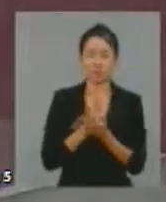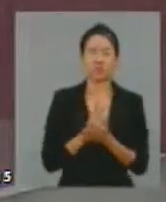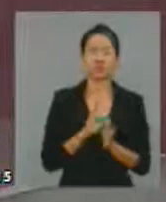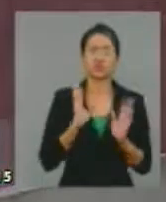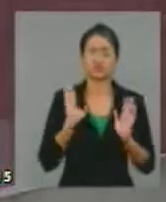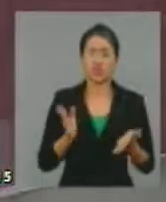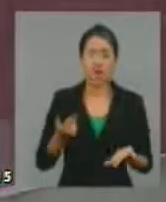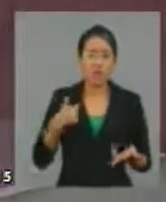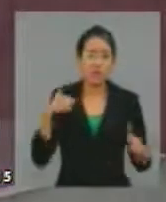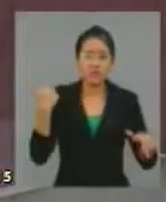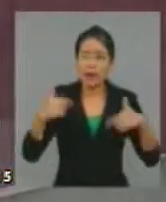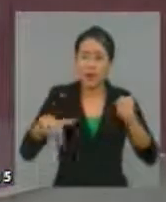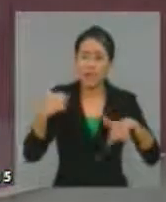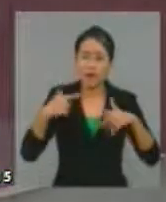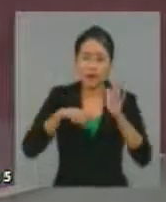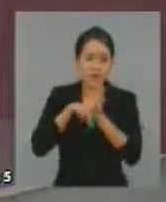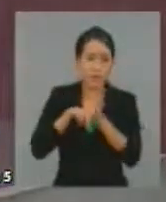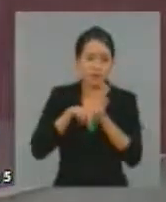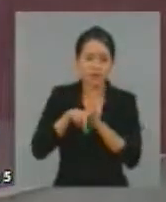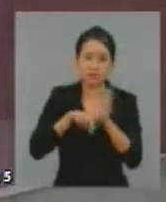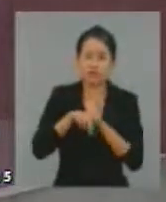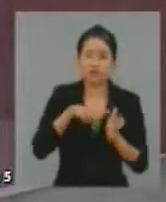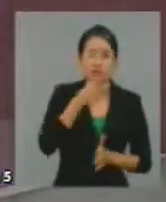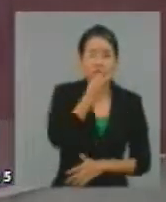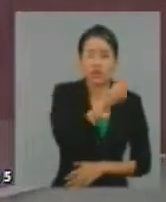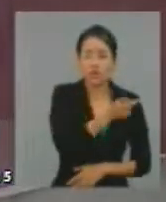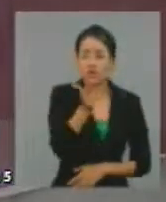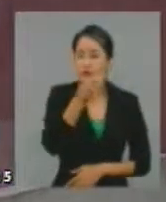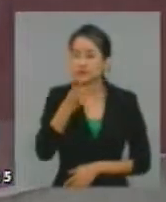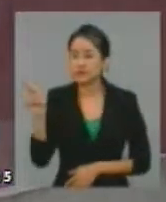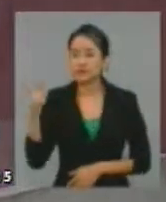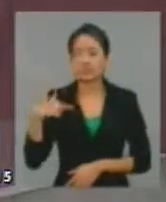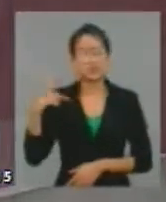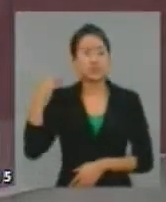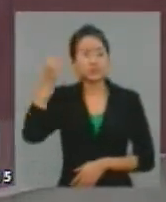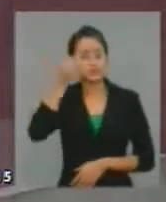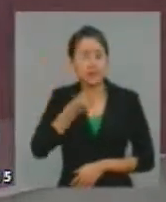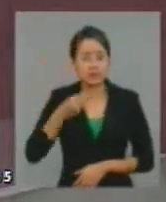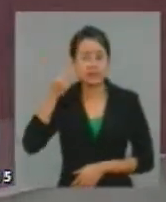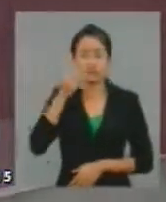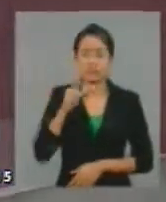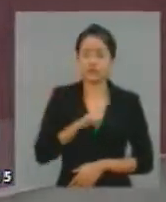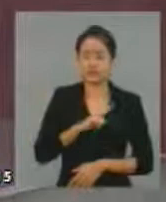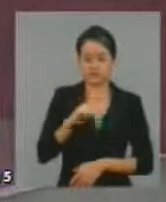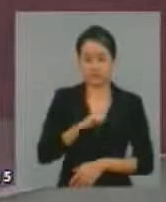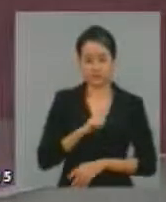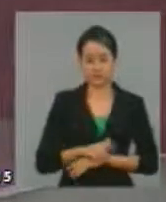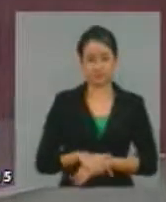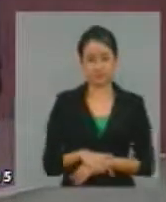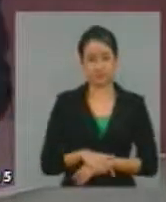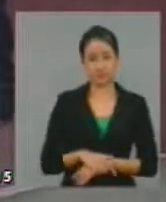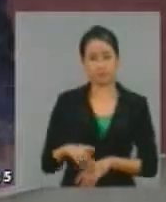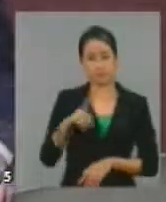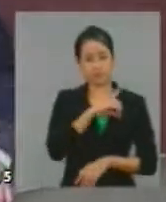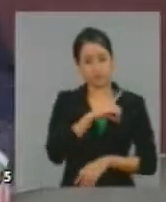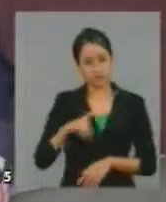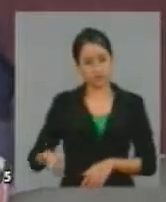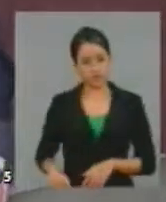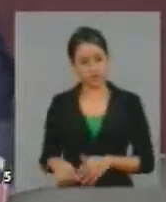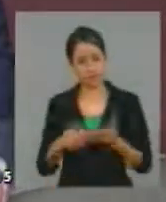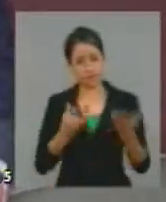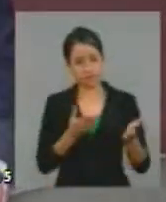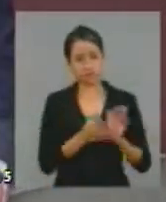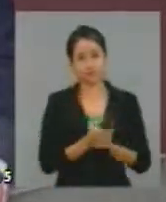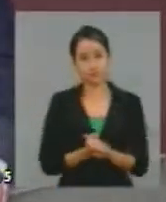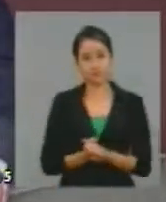eu trabalho com isso, visito experiências exitosas e, deputado Moisés, quero lhe dizer